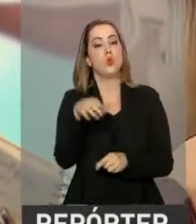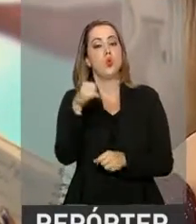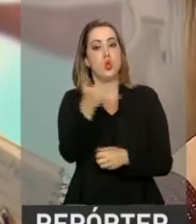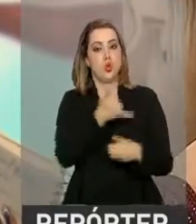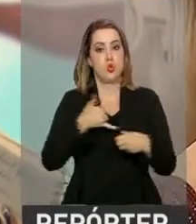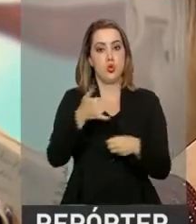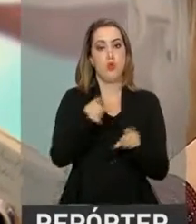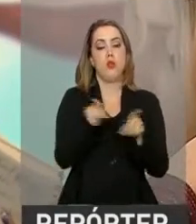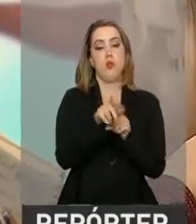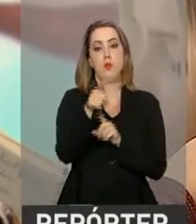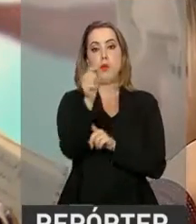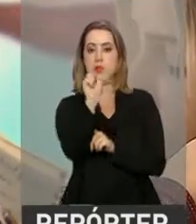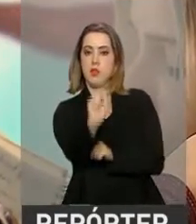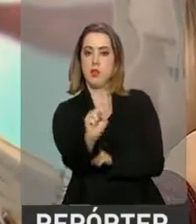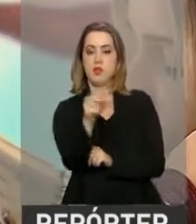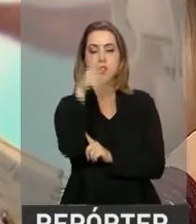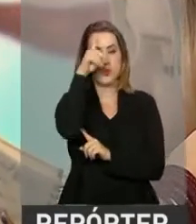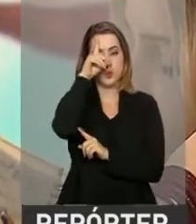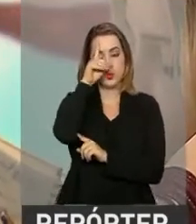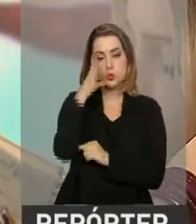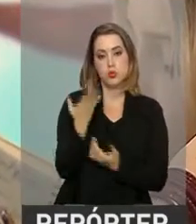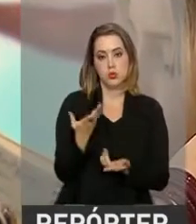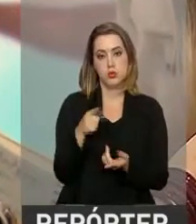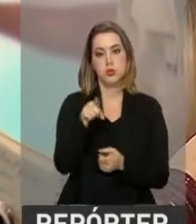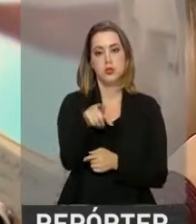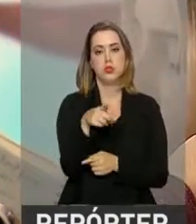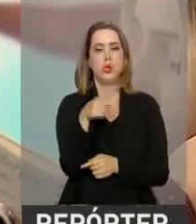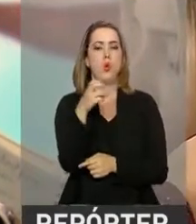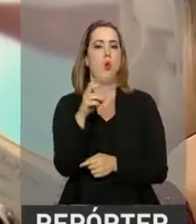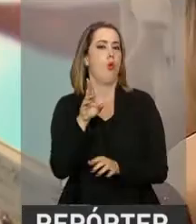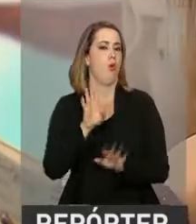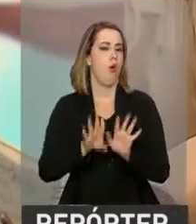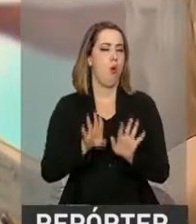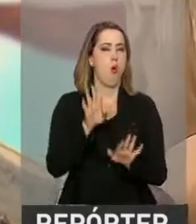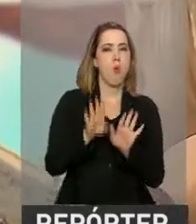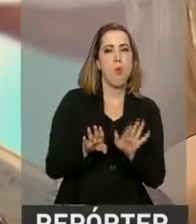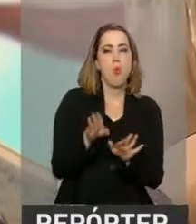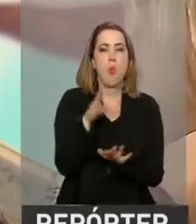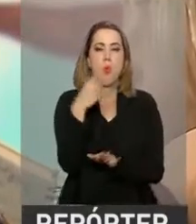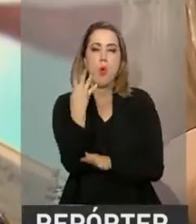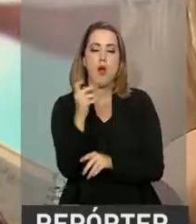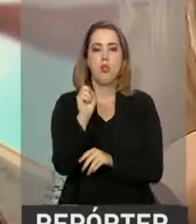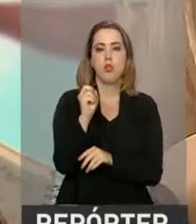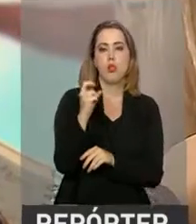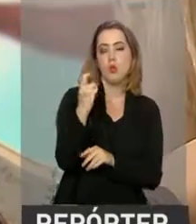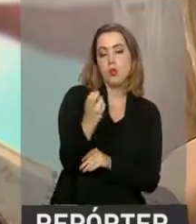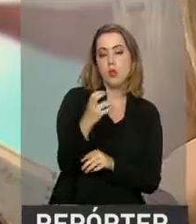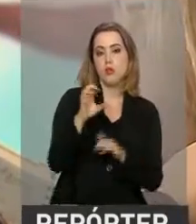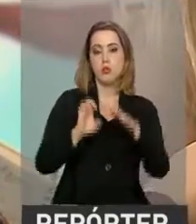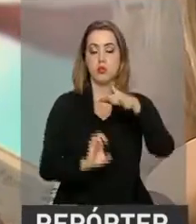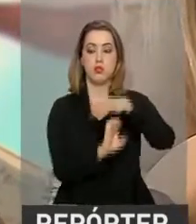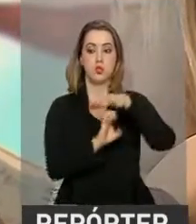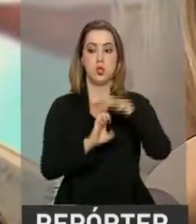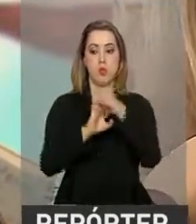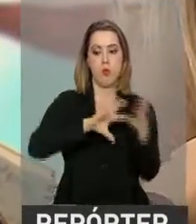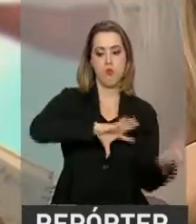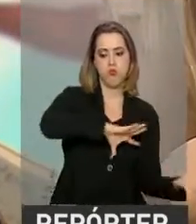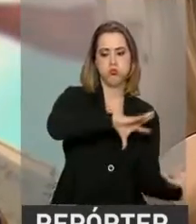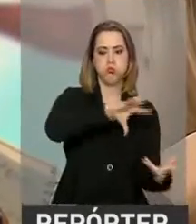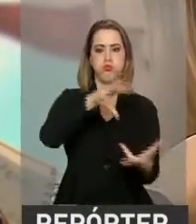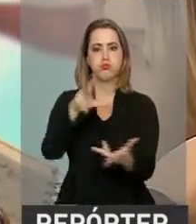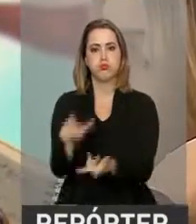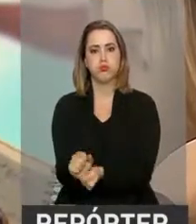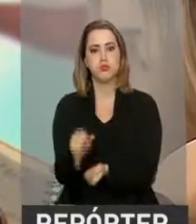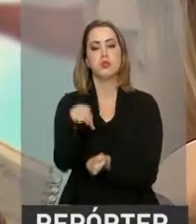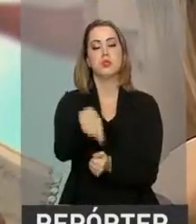dia. Portanto, talvez a quinta, entre a quarta e a quinta empresa maior do mundo